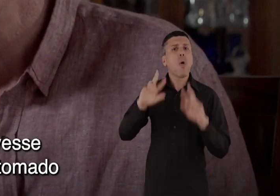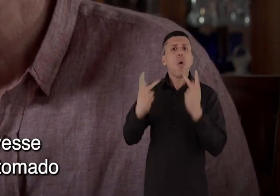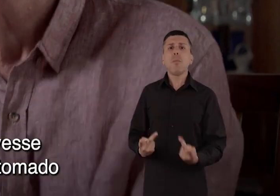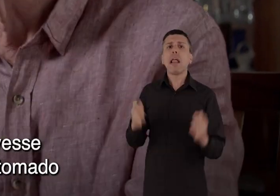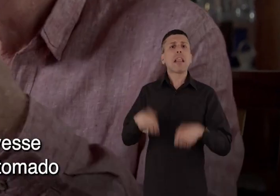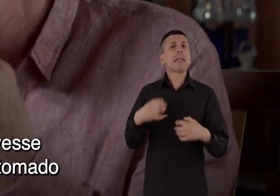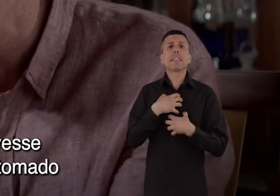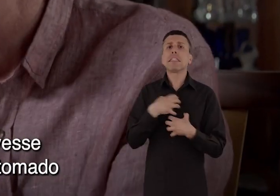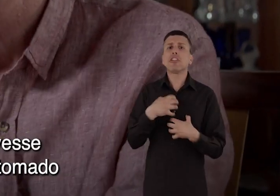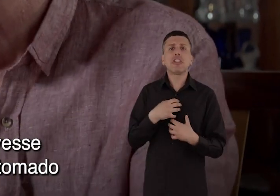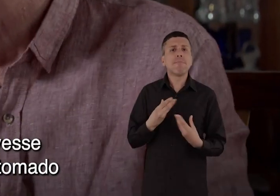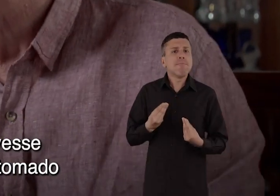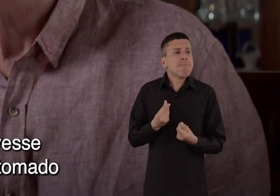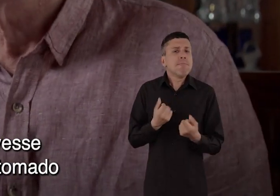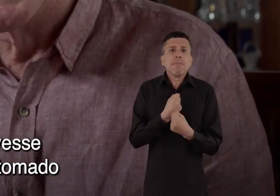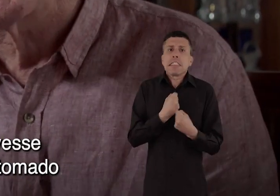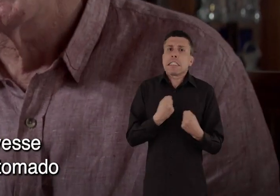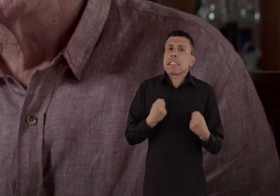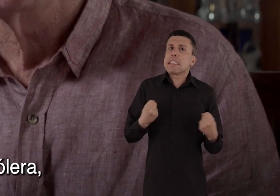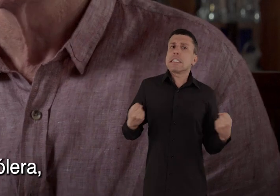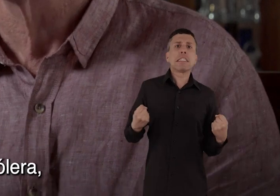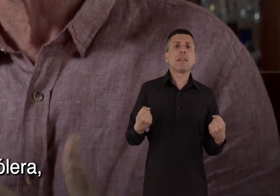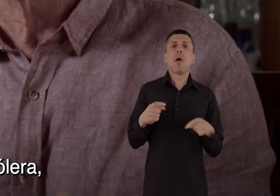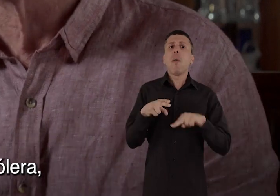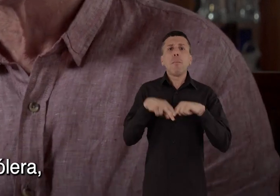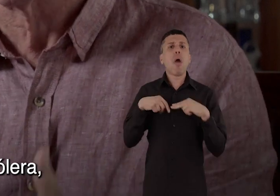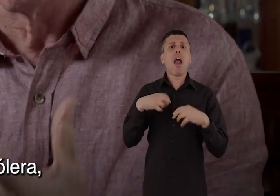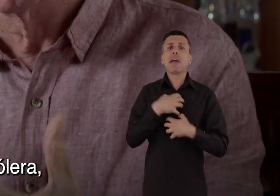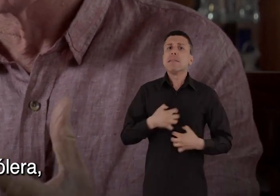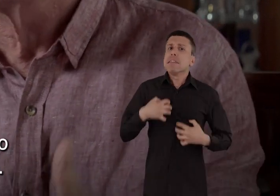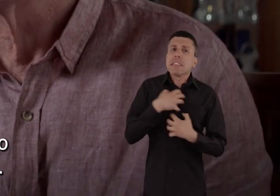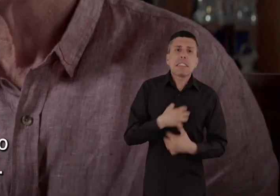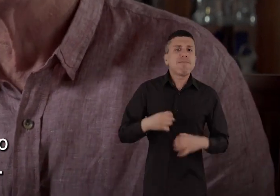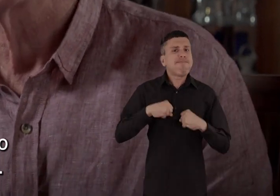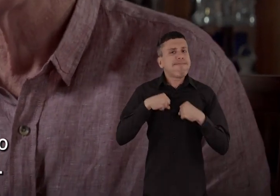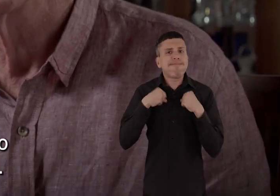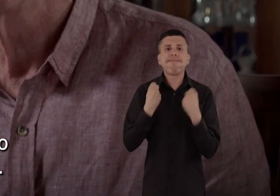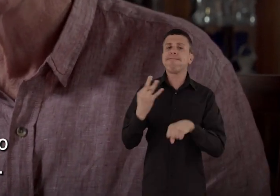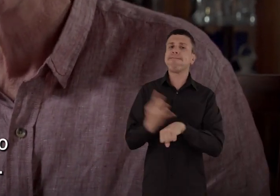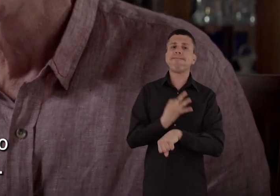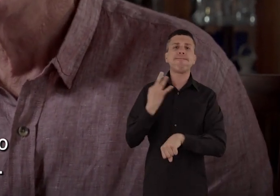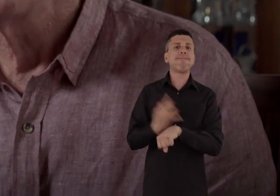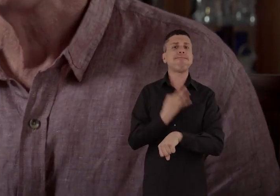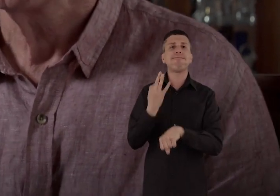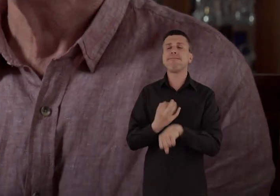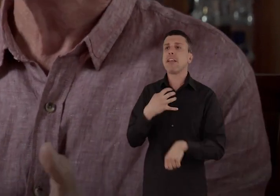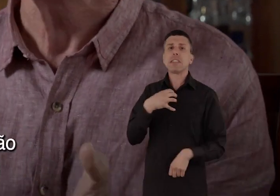ser humano tivesse a força que tem quando tomado de uma ira santa, da cólera, como eu fui tomado naquele